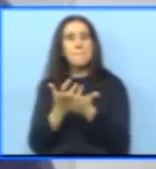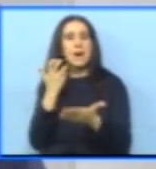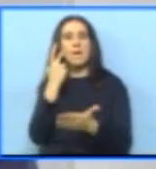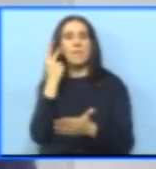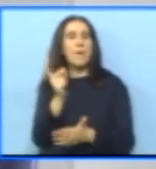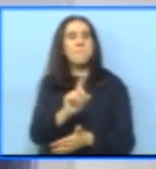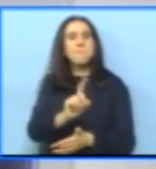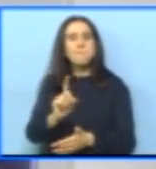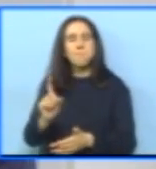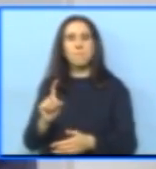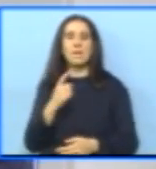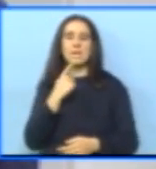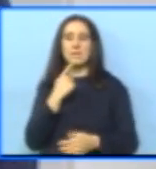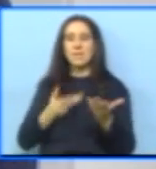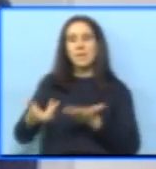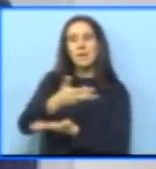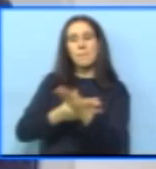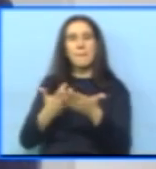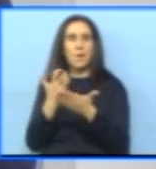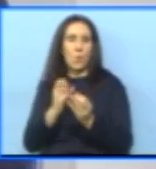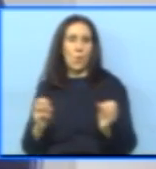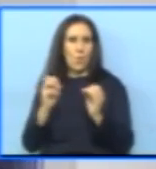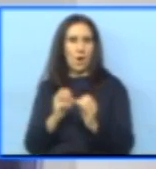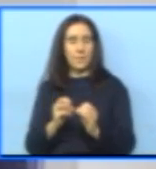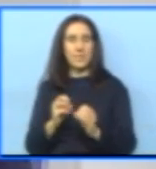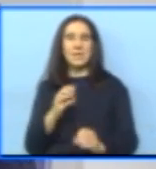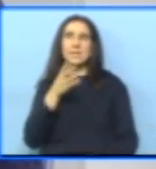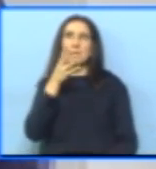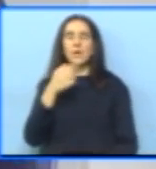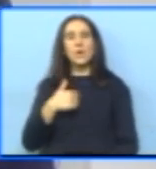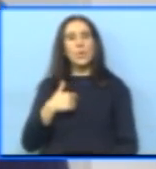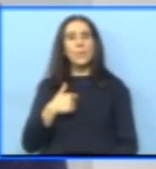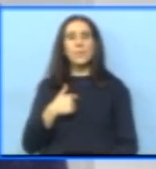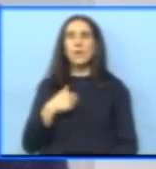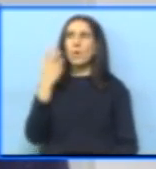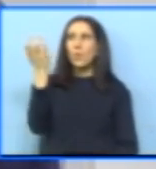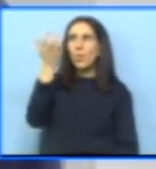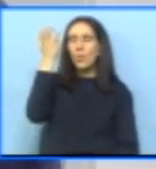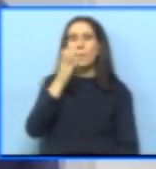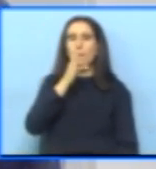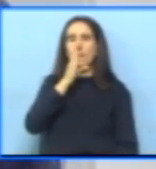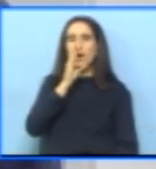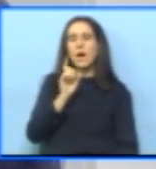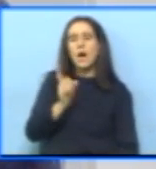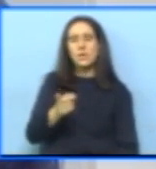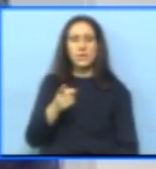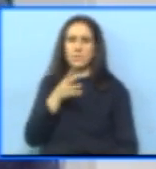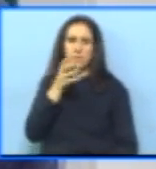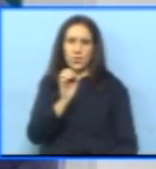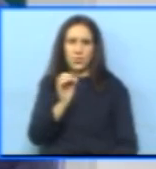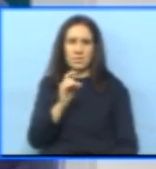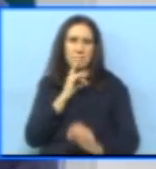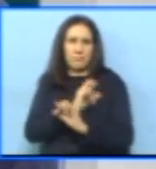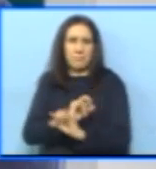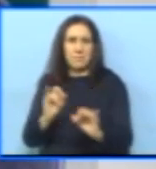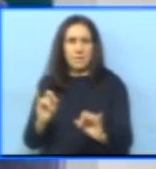não é capaz de marcar as dinâmicas. Se quiséssemos, não vou aqui definir cultura, até porque isso é uma tarefa impossível, mas podemos dizer que a